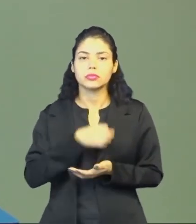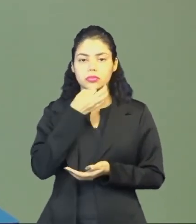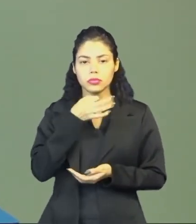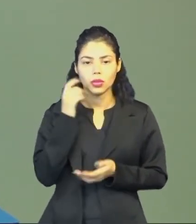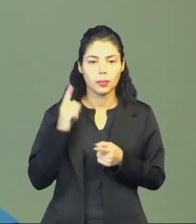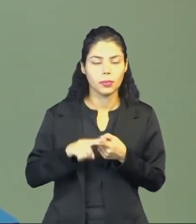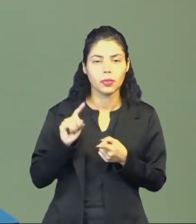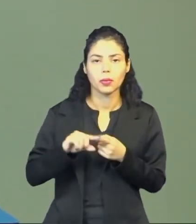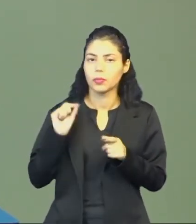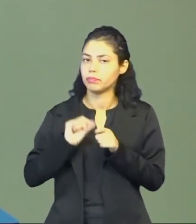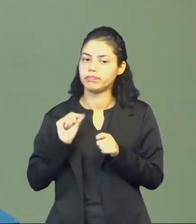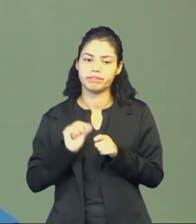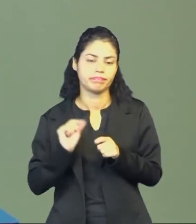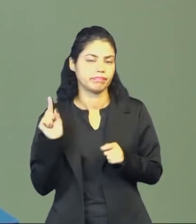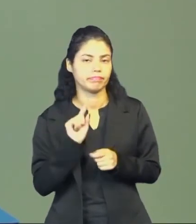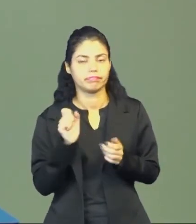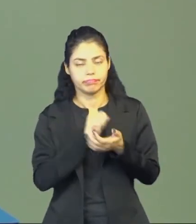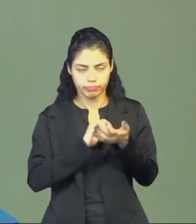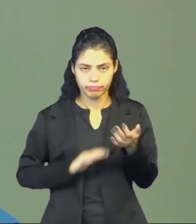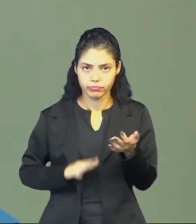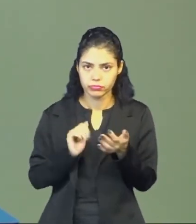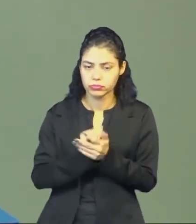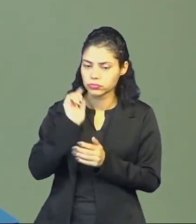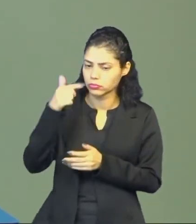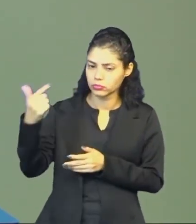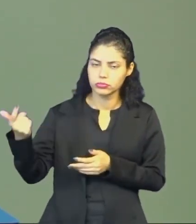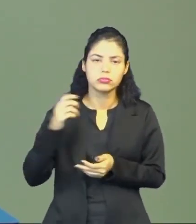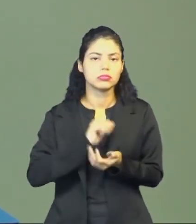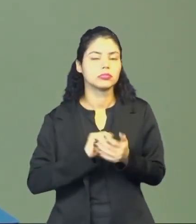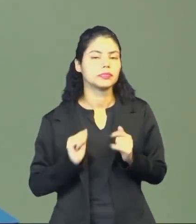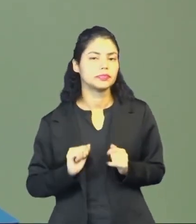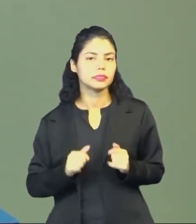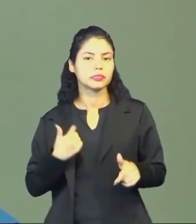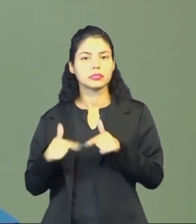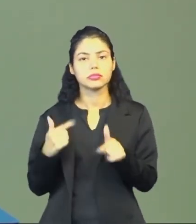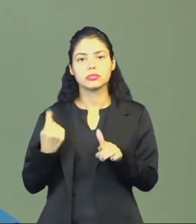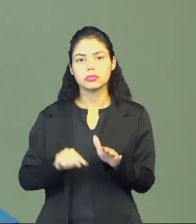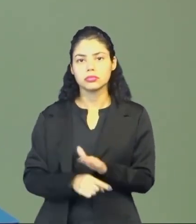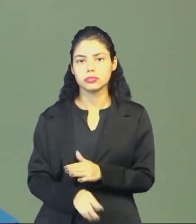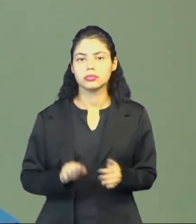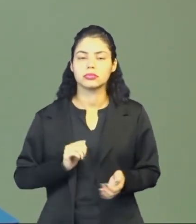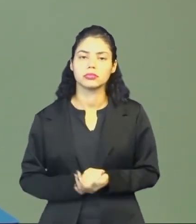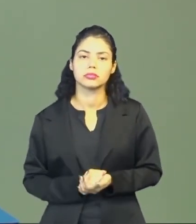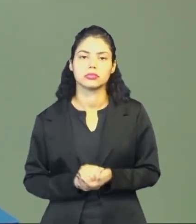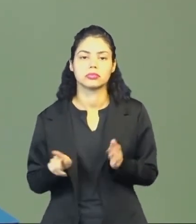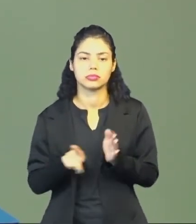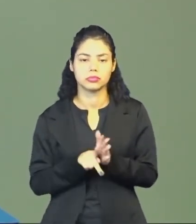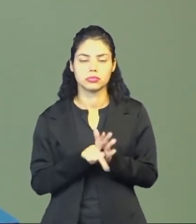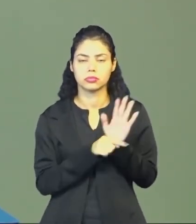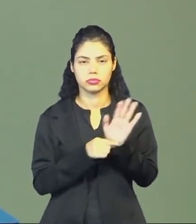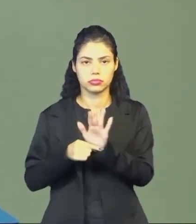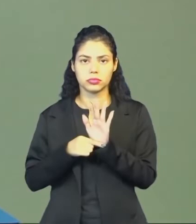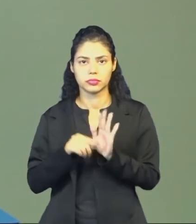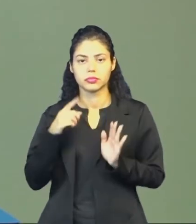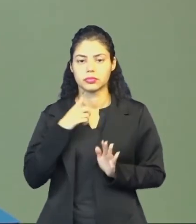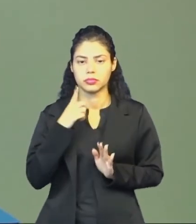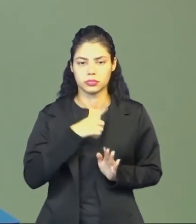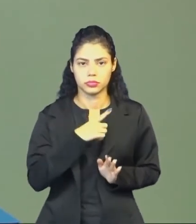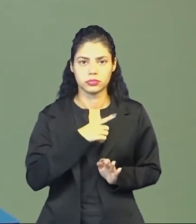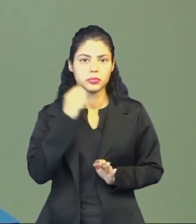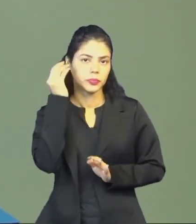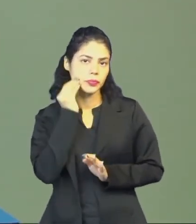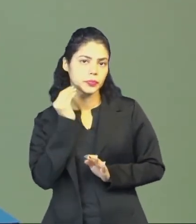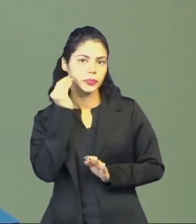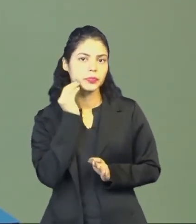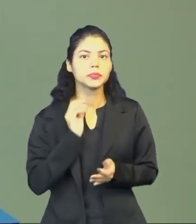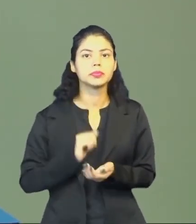ele não realizou a tarefa. E aí a gente tem vários outros textos que a gente pode trabalhar aí dentro, onde ele expõe e tenta convencer o leitor